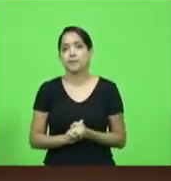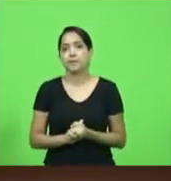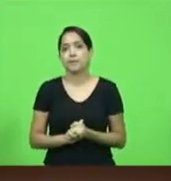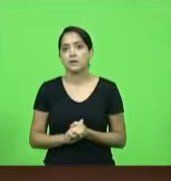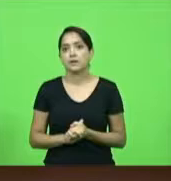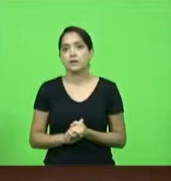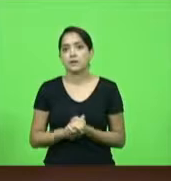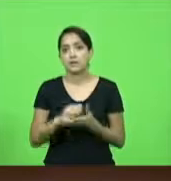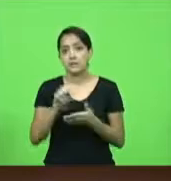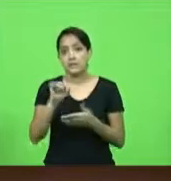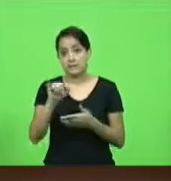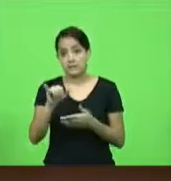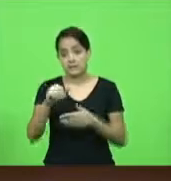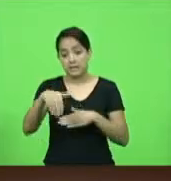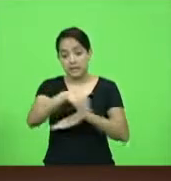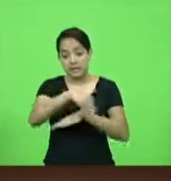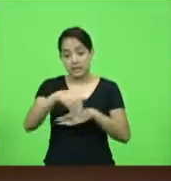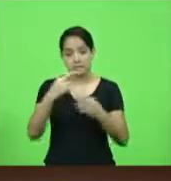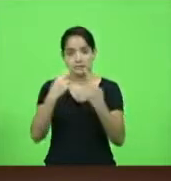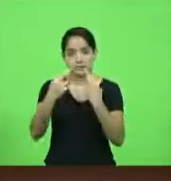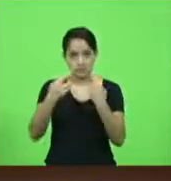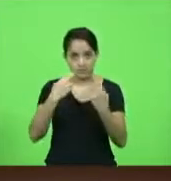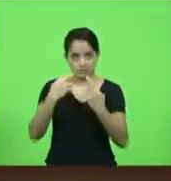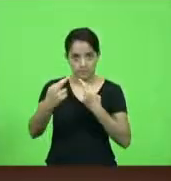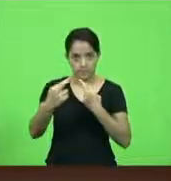Se as nossas rodovias estivessem